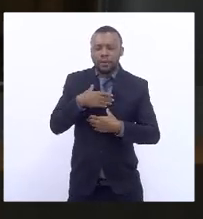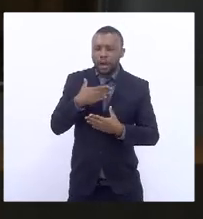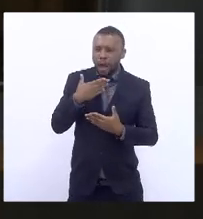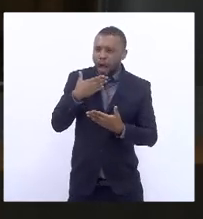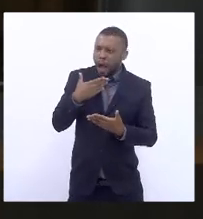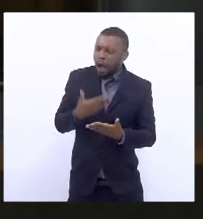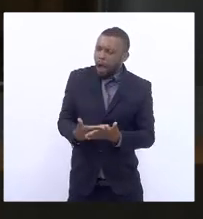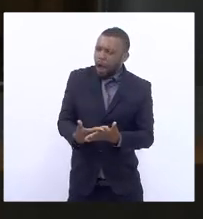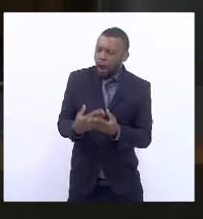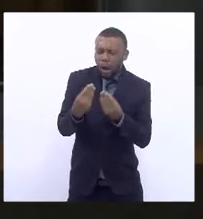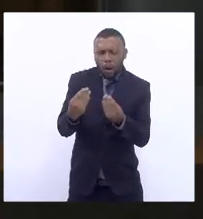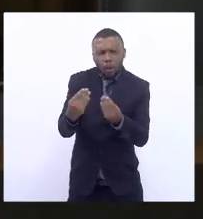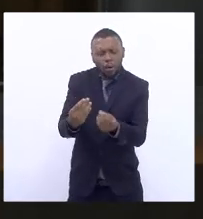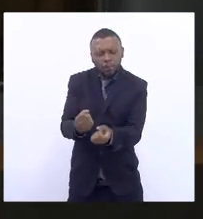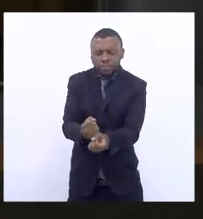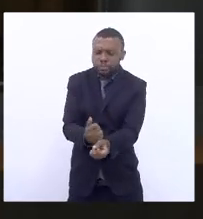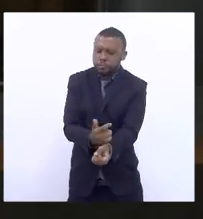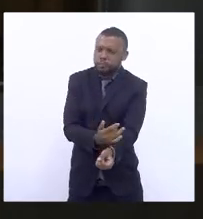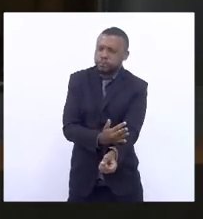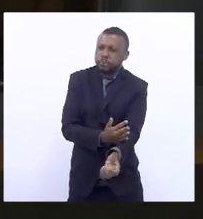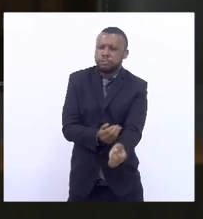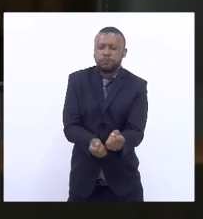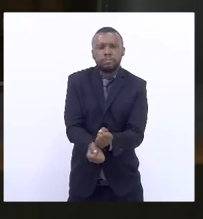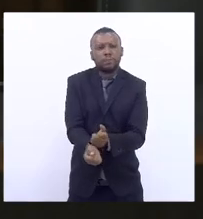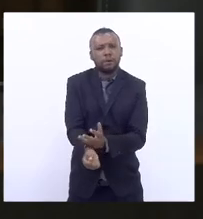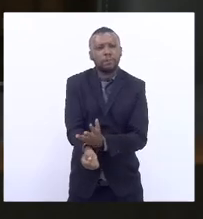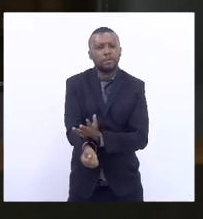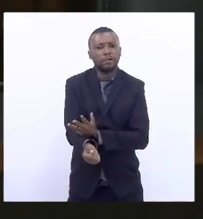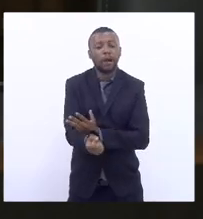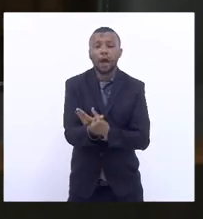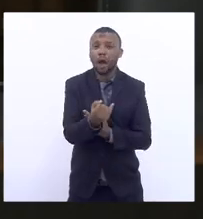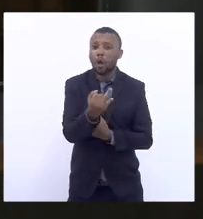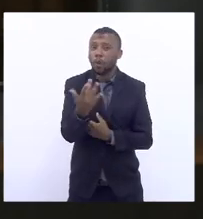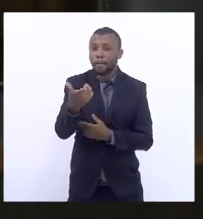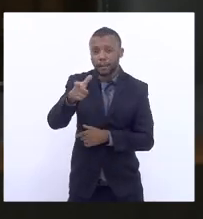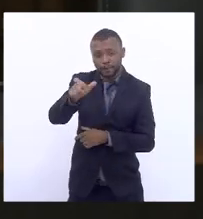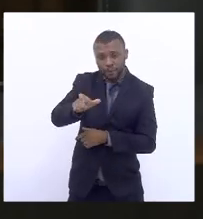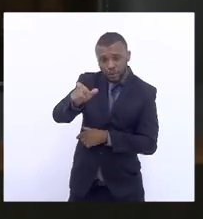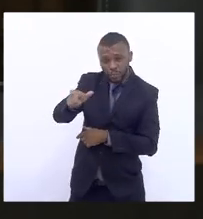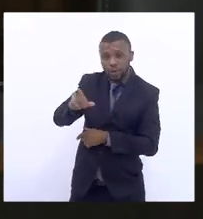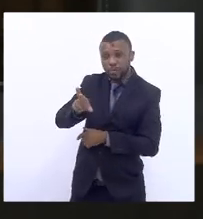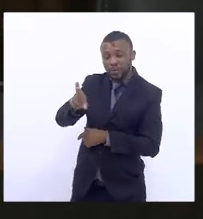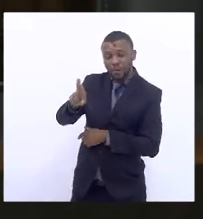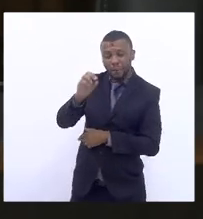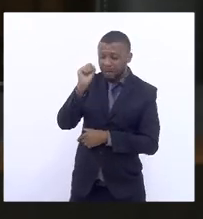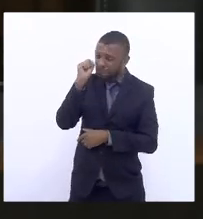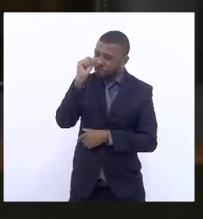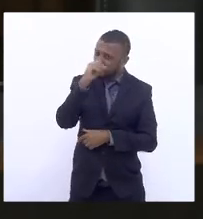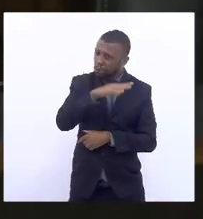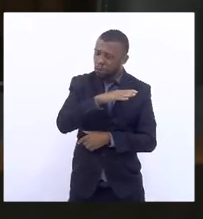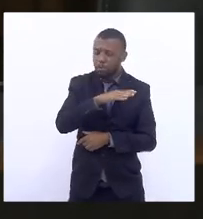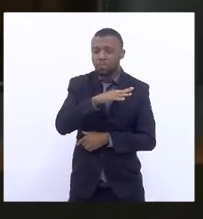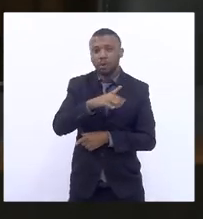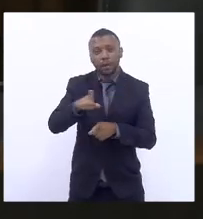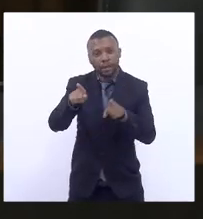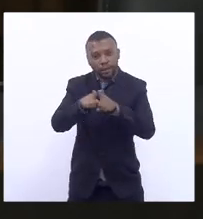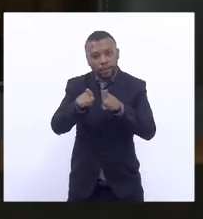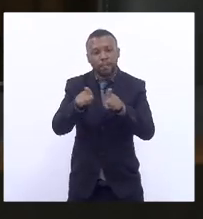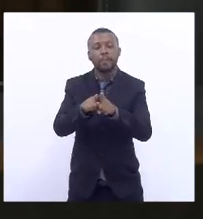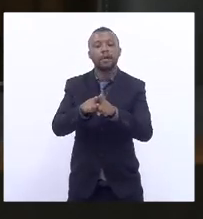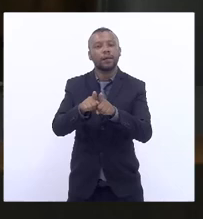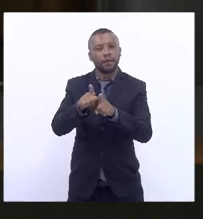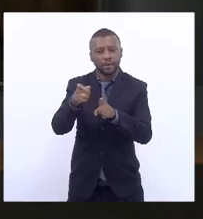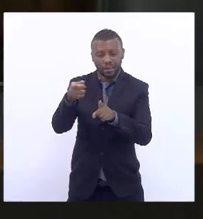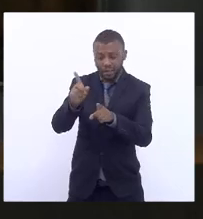chocado. E algumas pessoas responsáveis por essas atrocidades, inclusive da guerra,